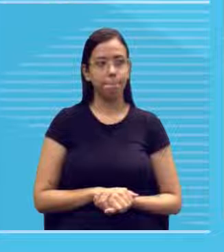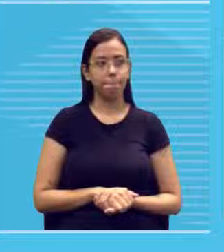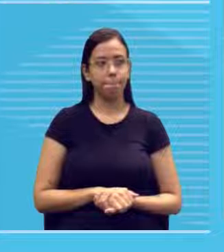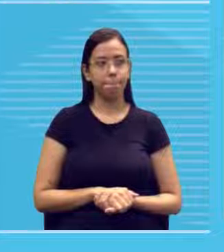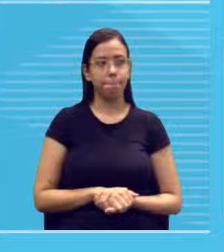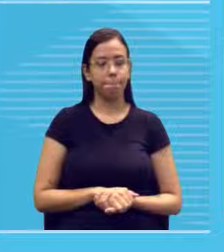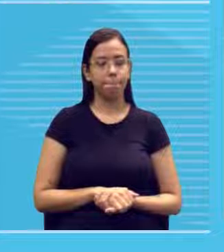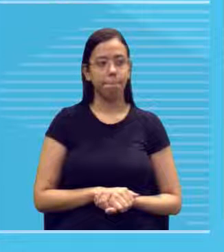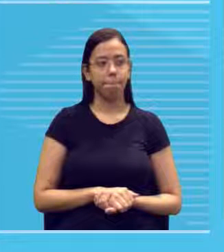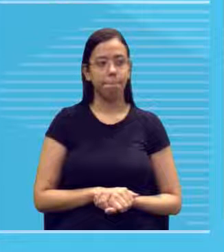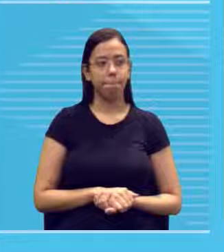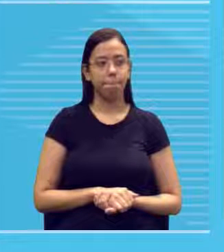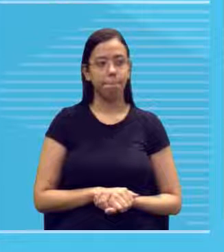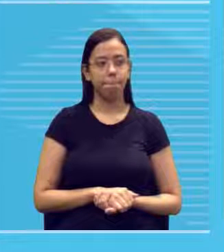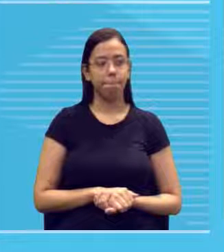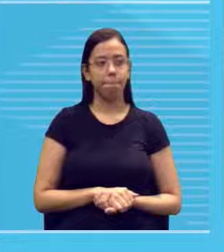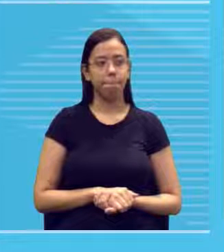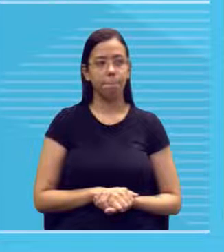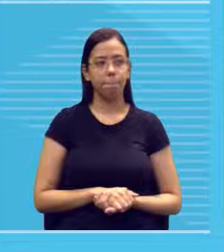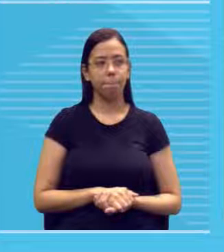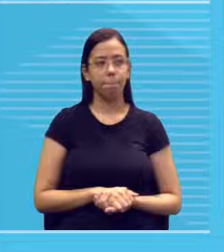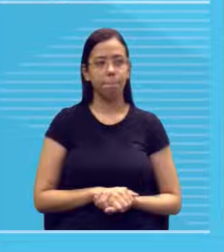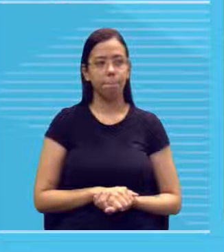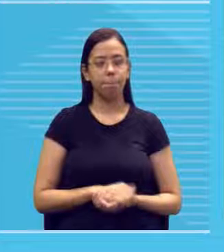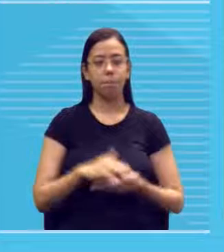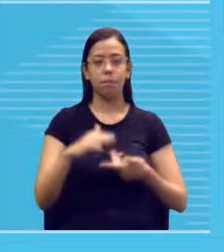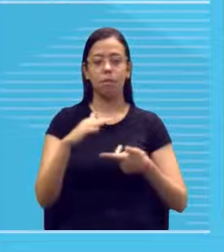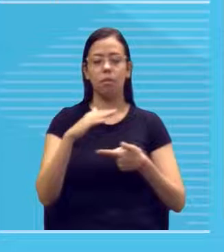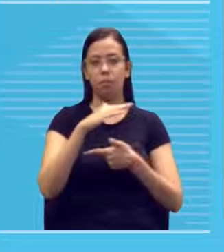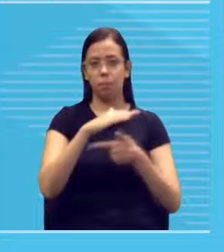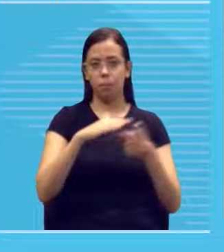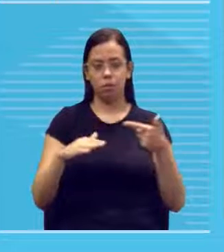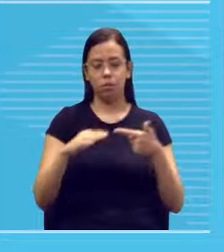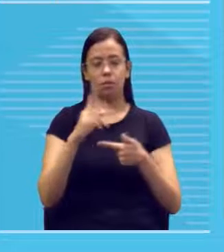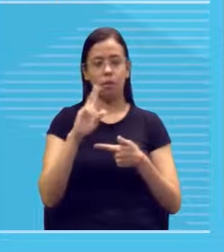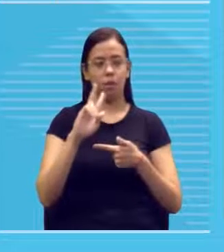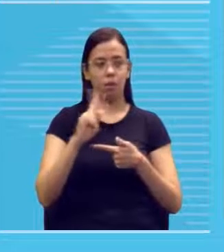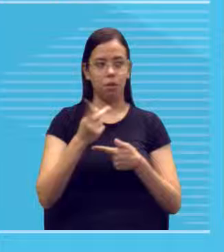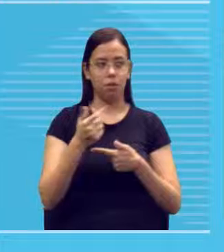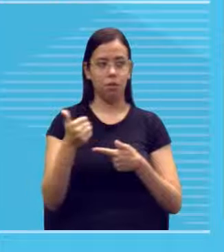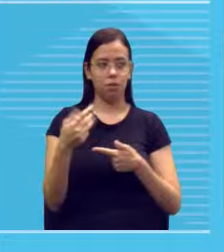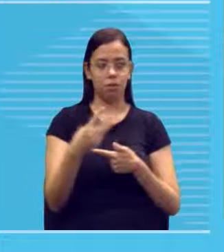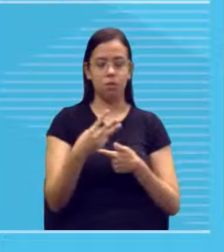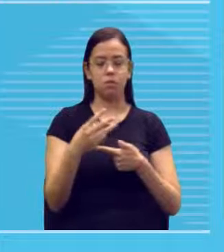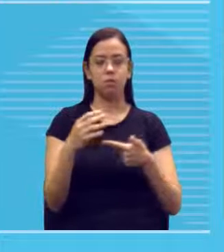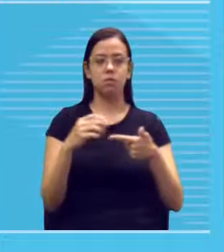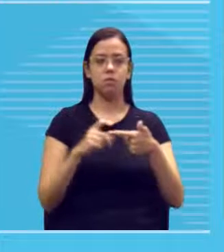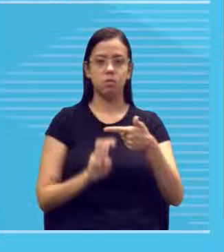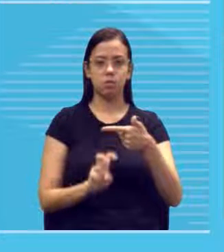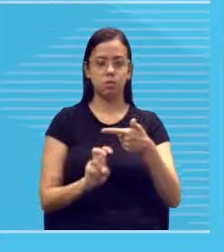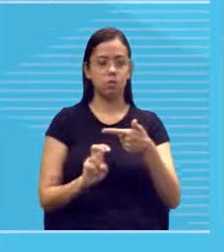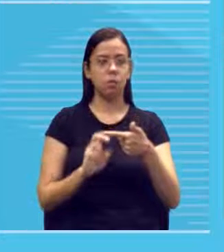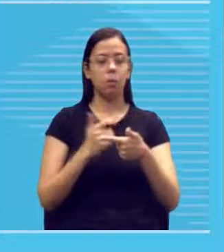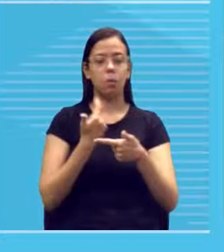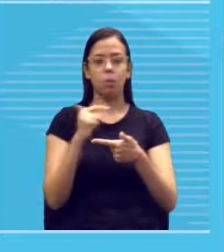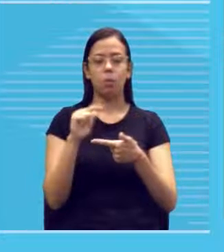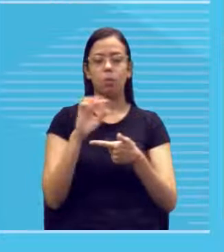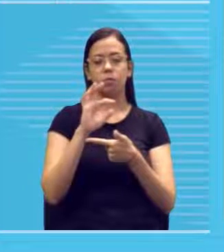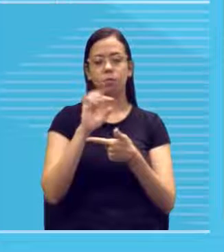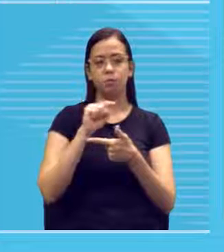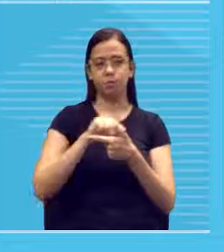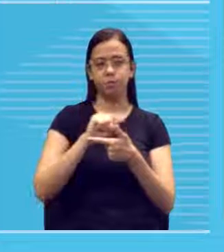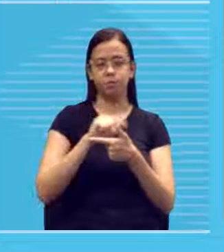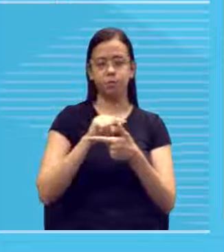a hipótese é 13 um cateto é 5 e o outro cateto é a altura que a gente